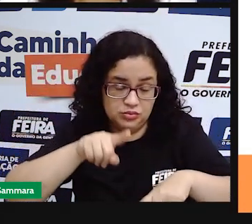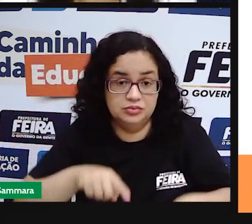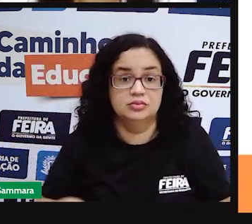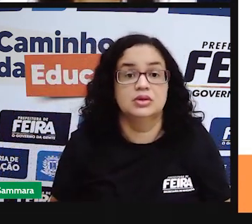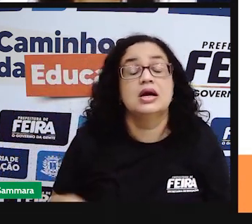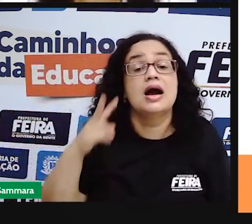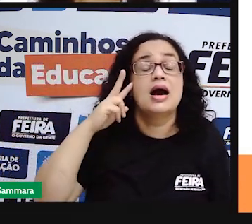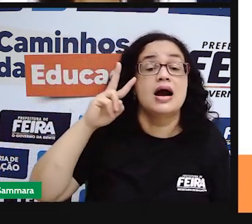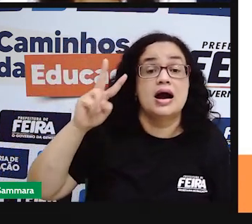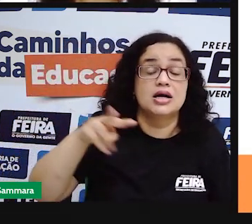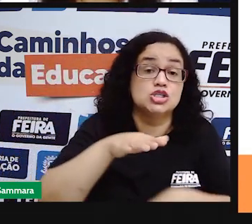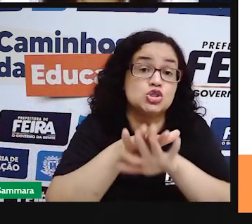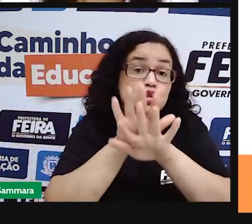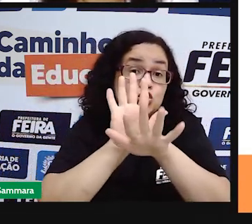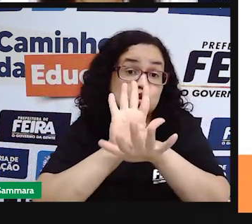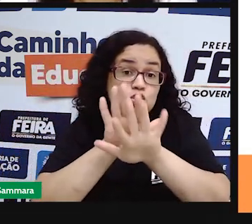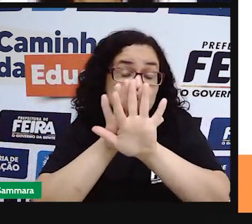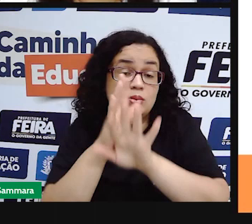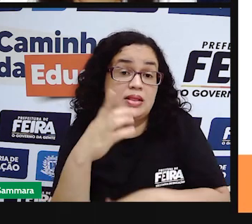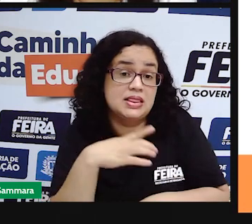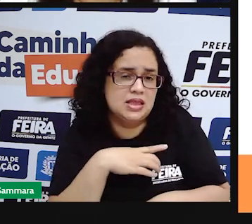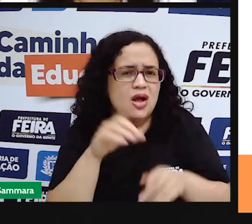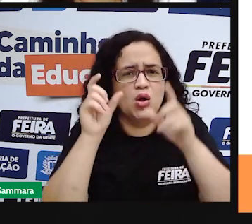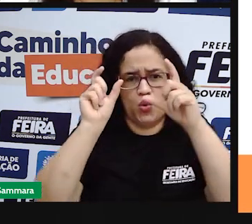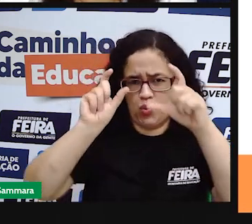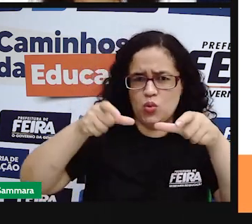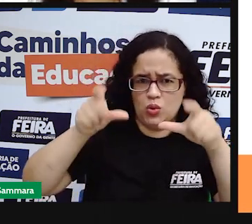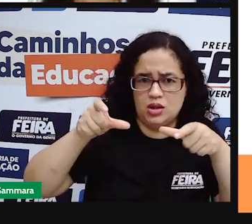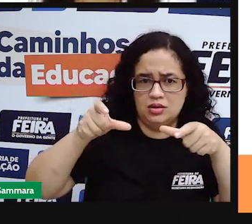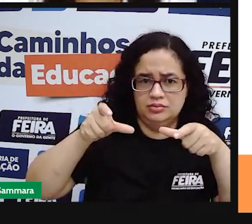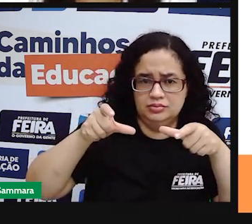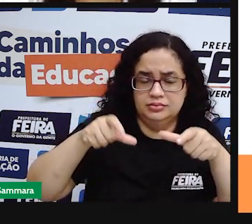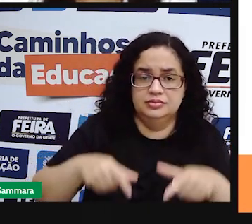As sombras, elas estão no mesmo lugar?